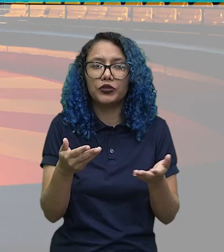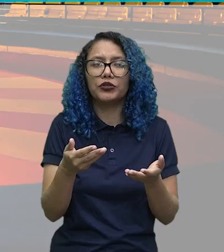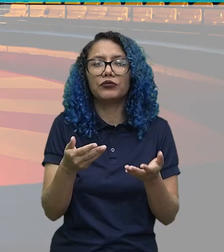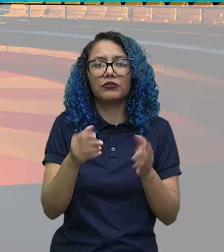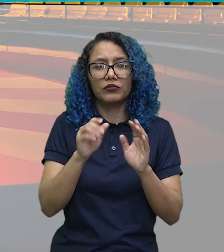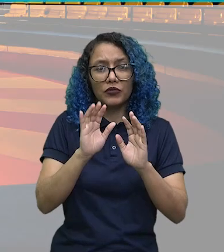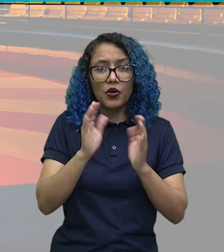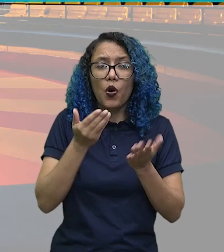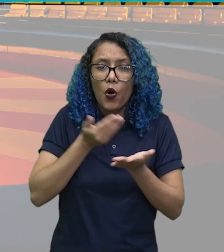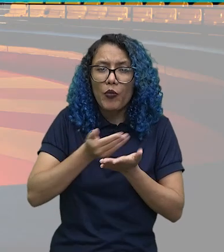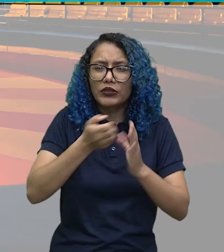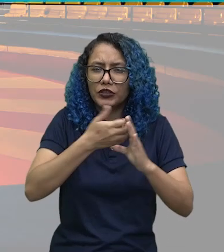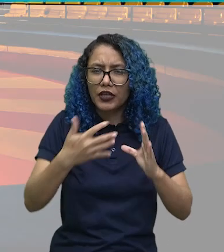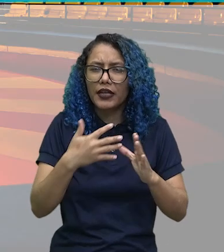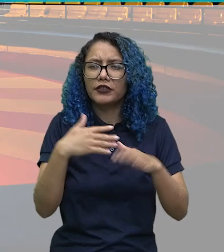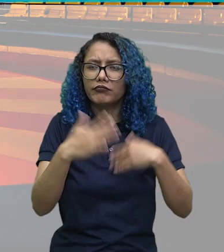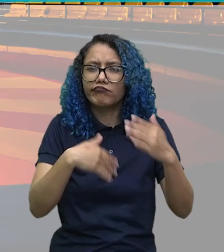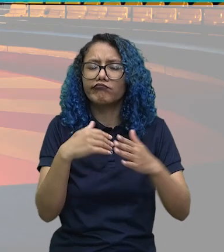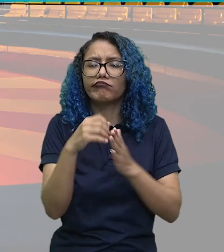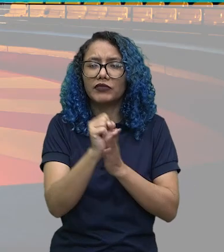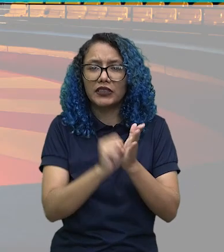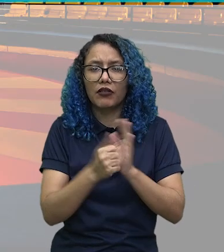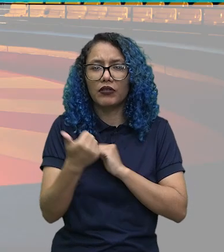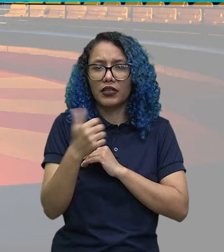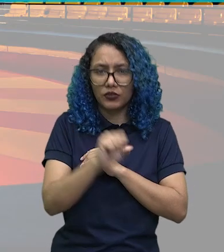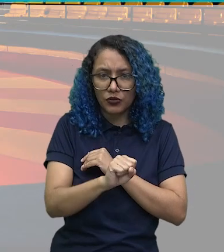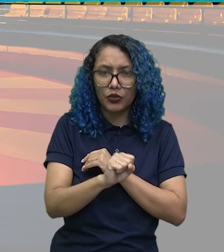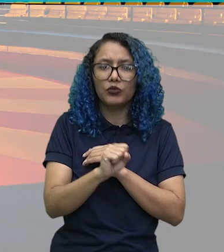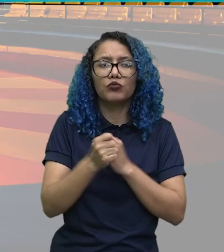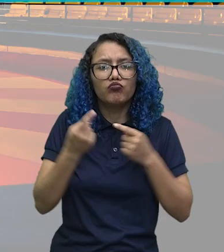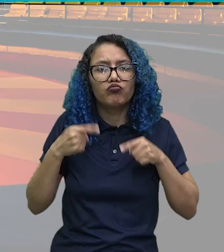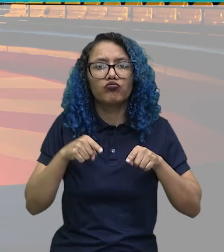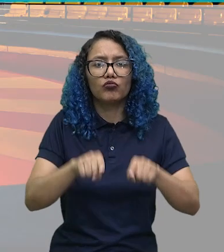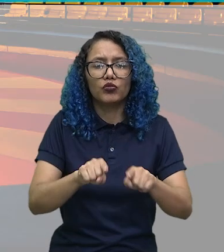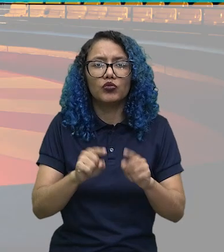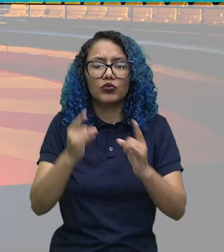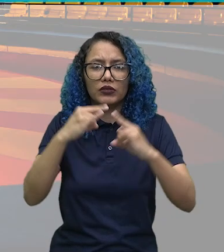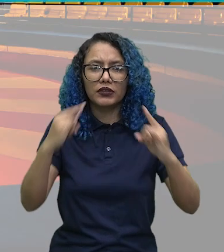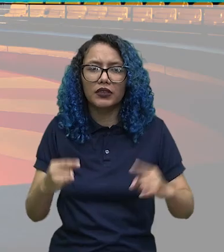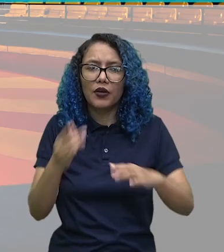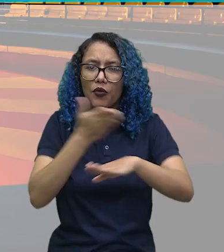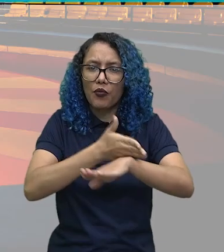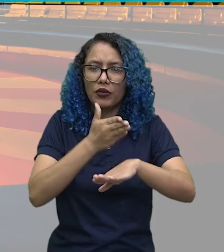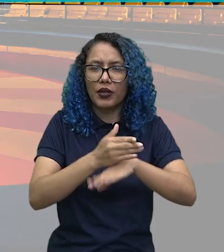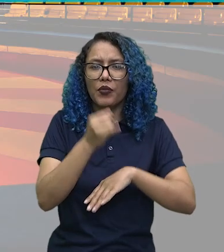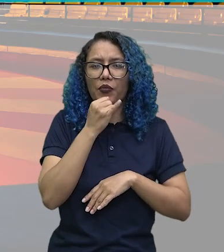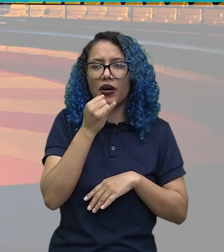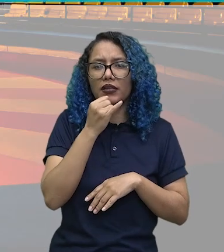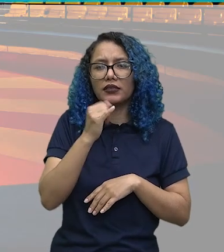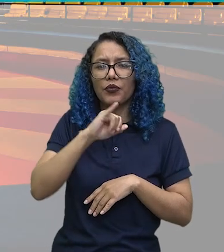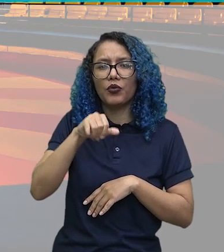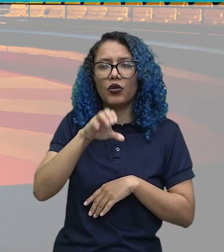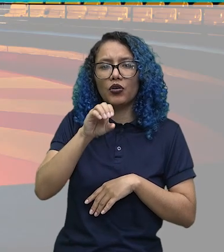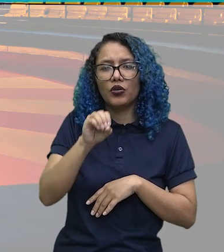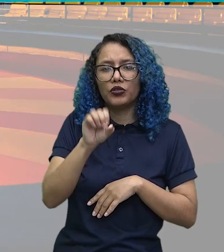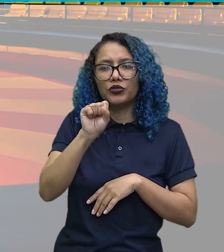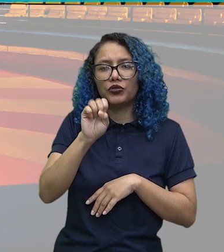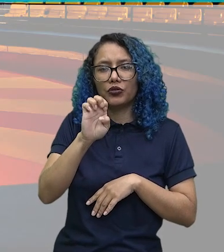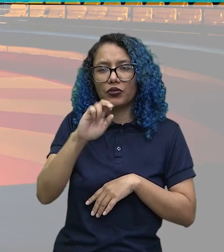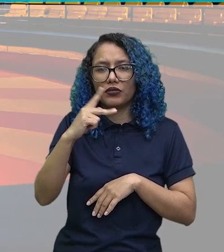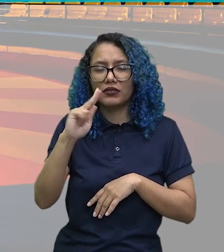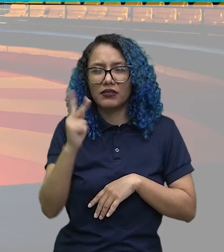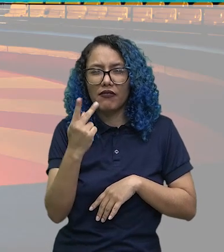século XVIII, com o desenvolvimento do circo moderno. Nomes como Joseph Grimaldi, na